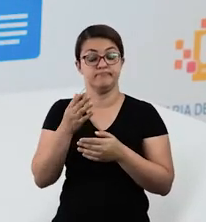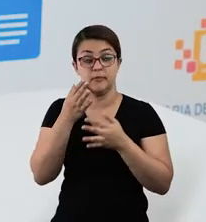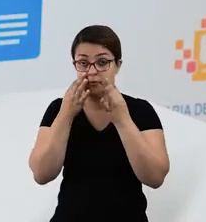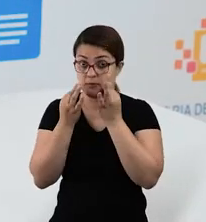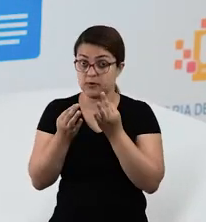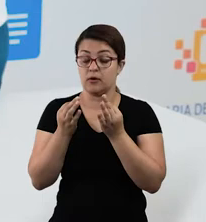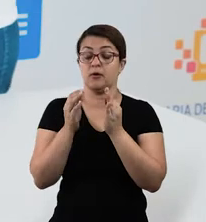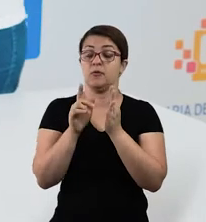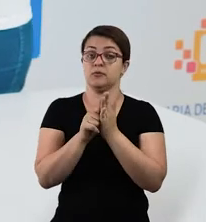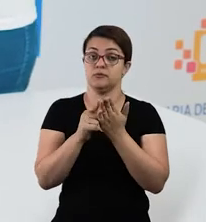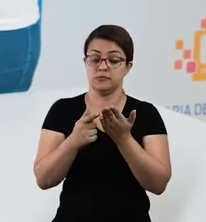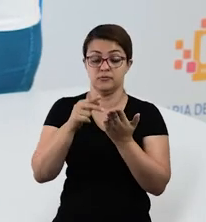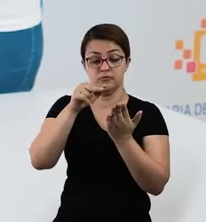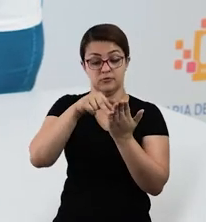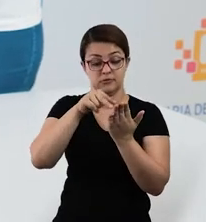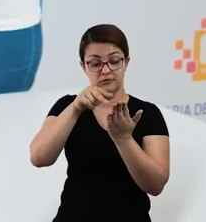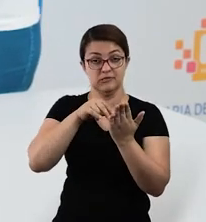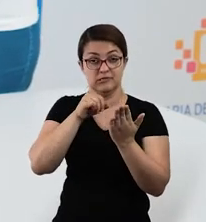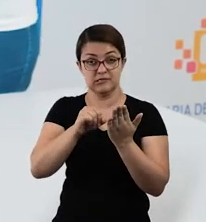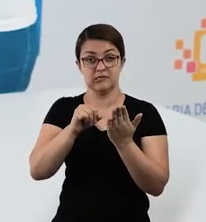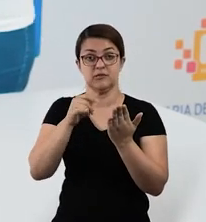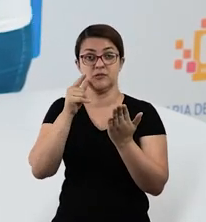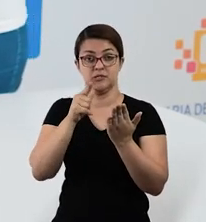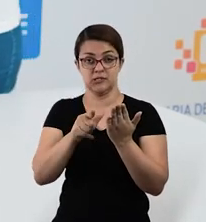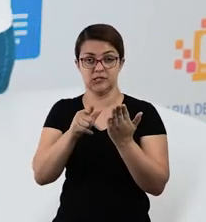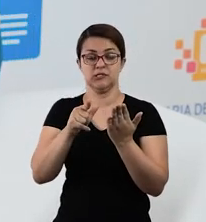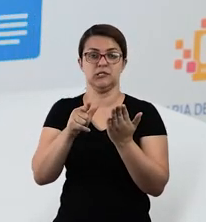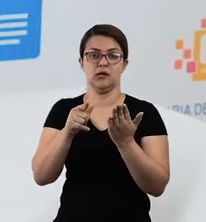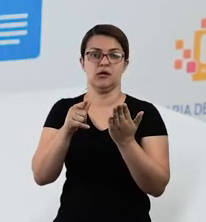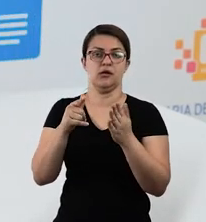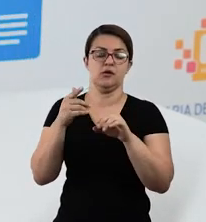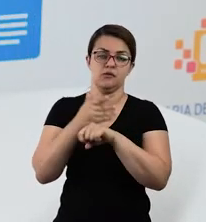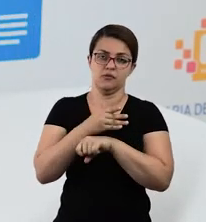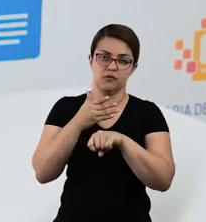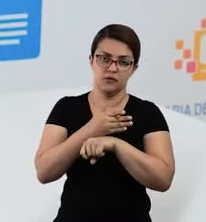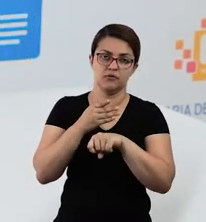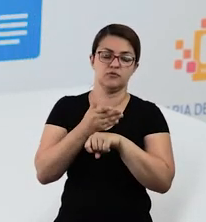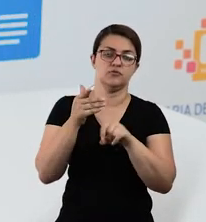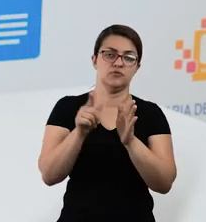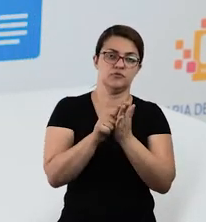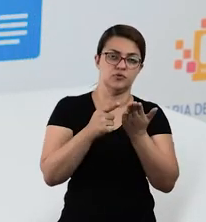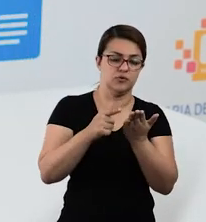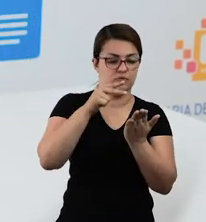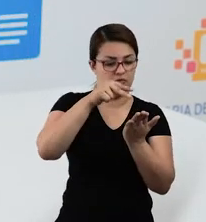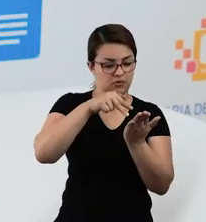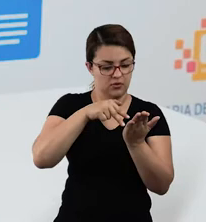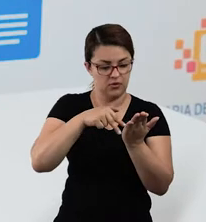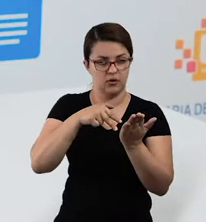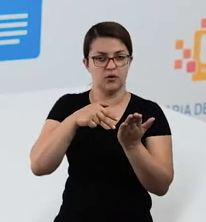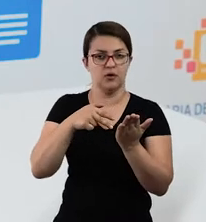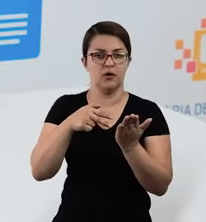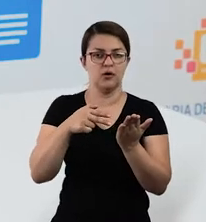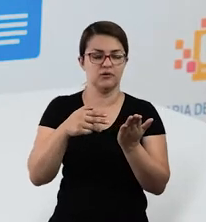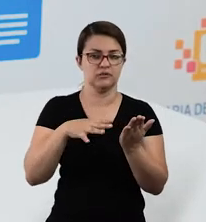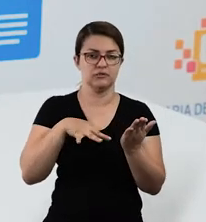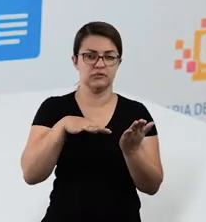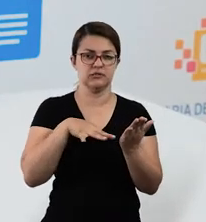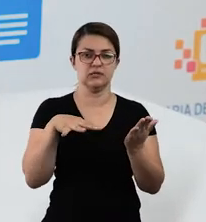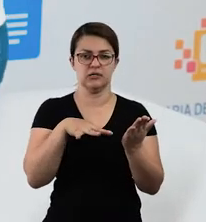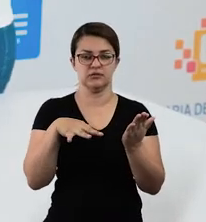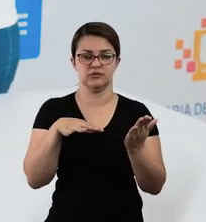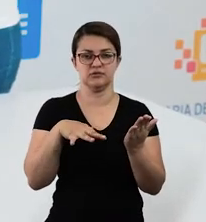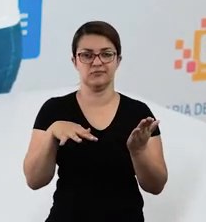leia atentamente, tá? E se você conseguir ter acesso a algum jornal, né, principalmente o jornal que circula na